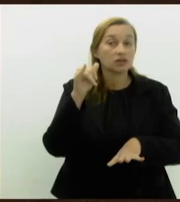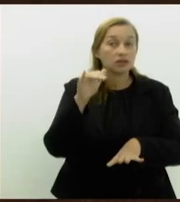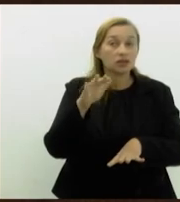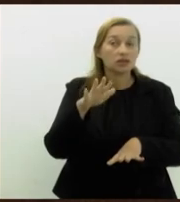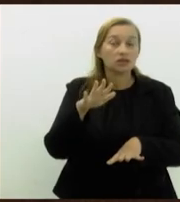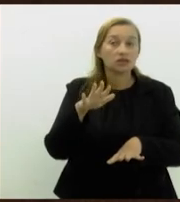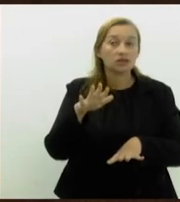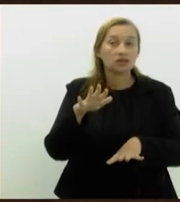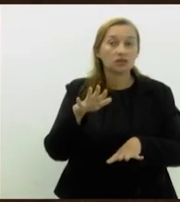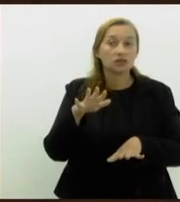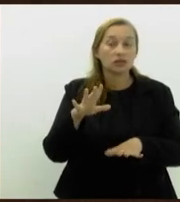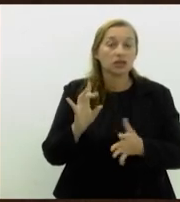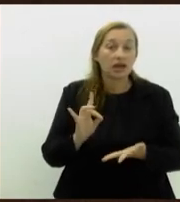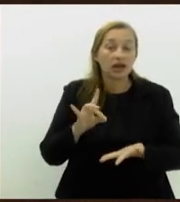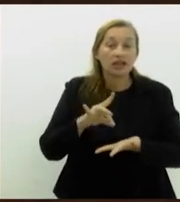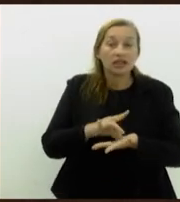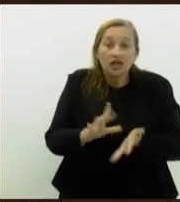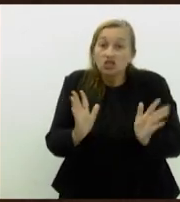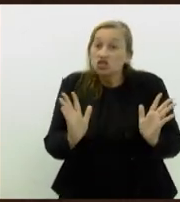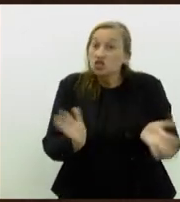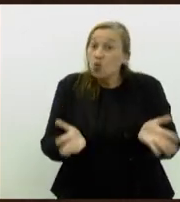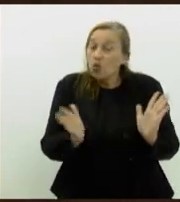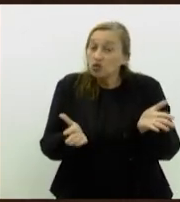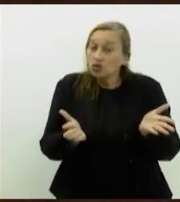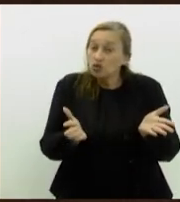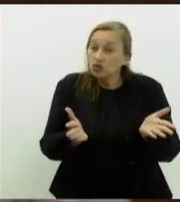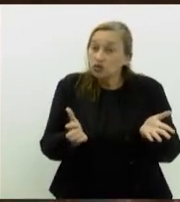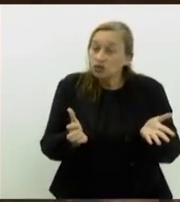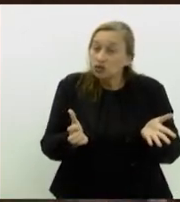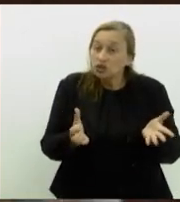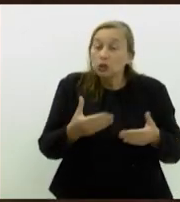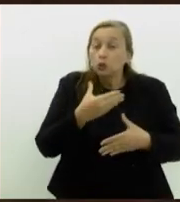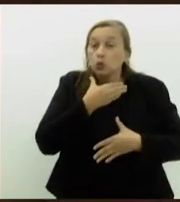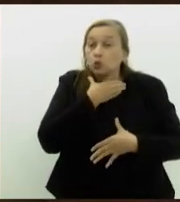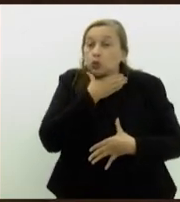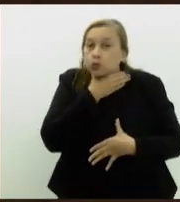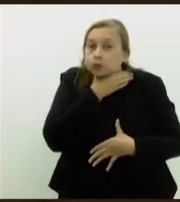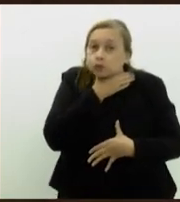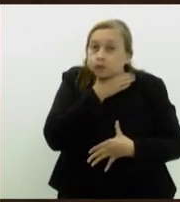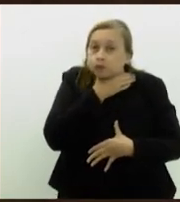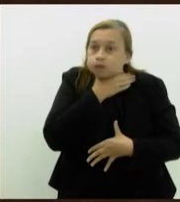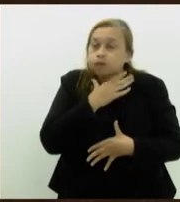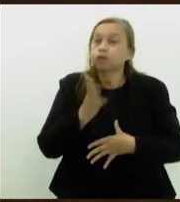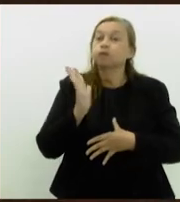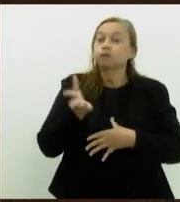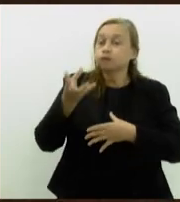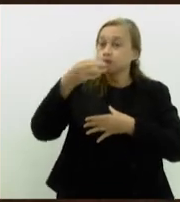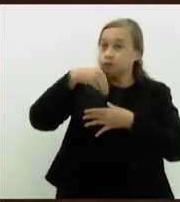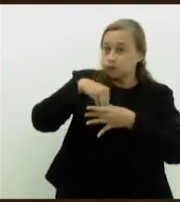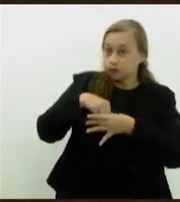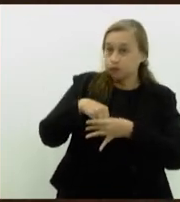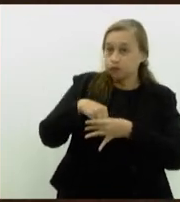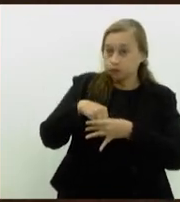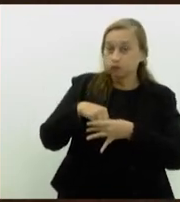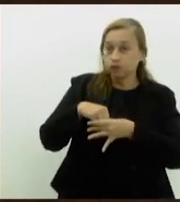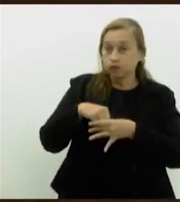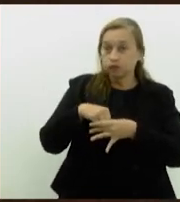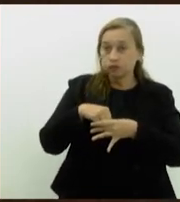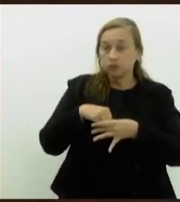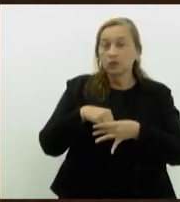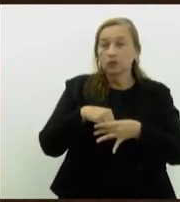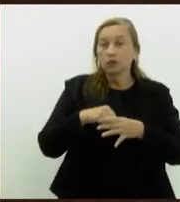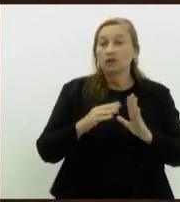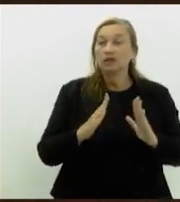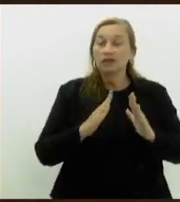atual de enfrentamento de crises que estalam na casa, nos lares, das trabalhadoras e